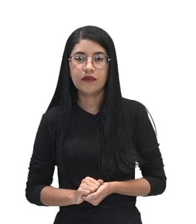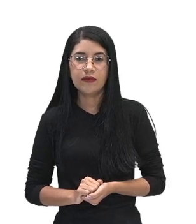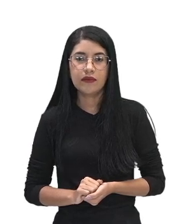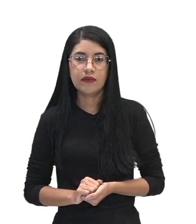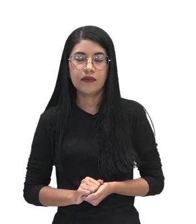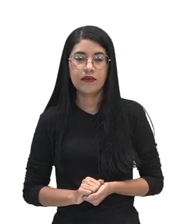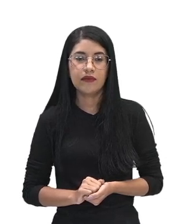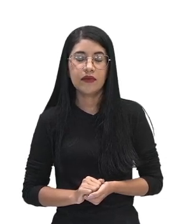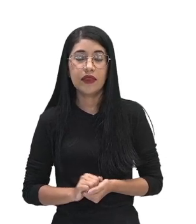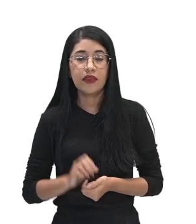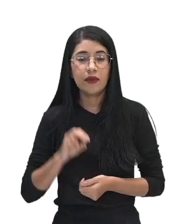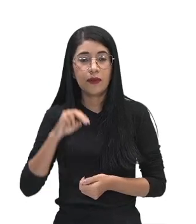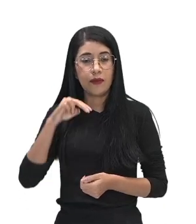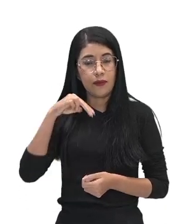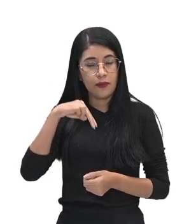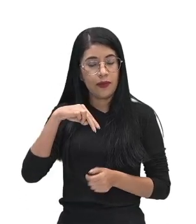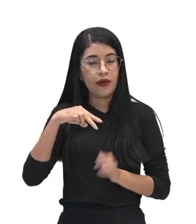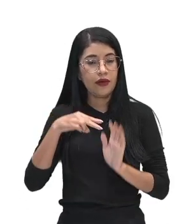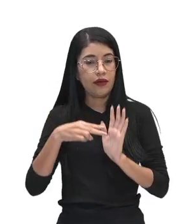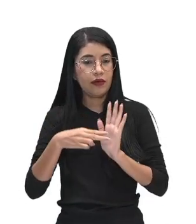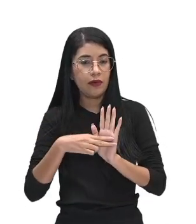dá 1,02,